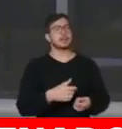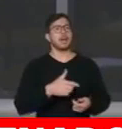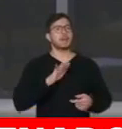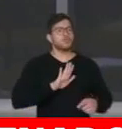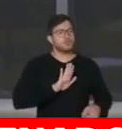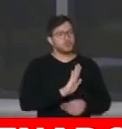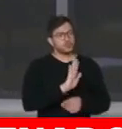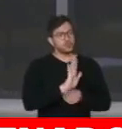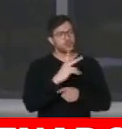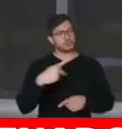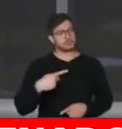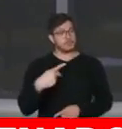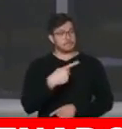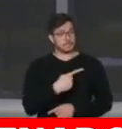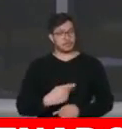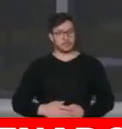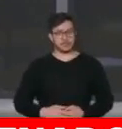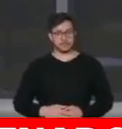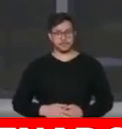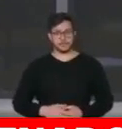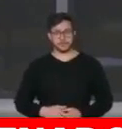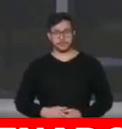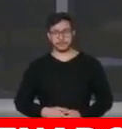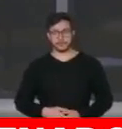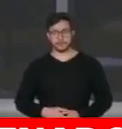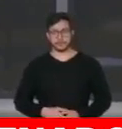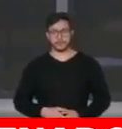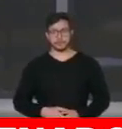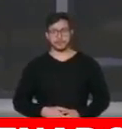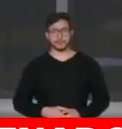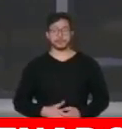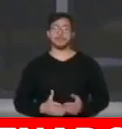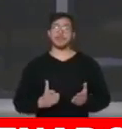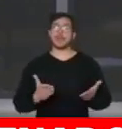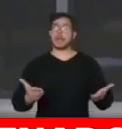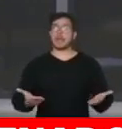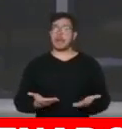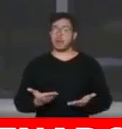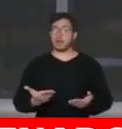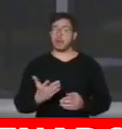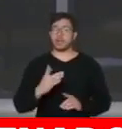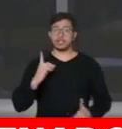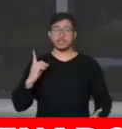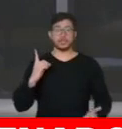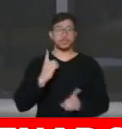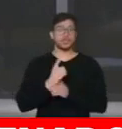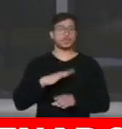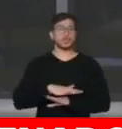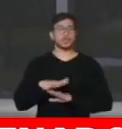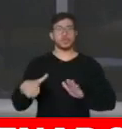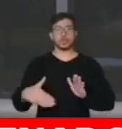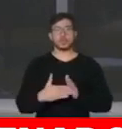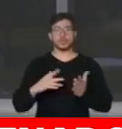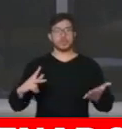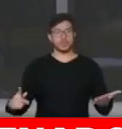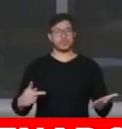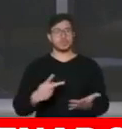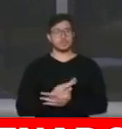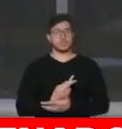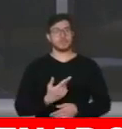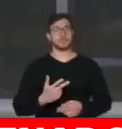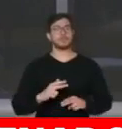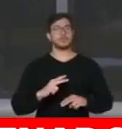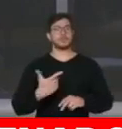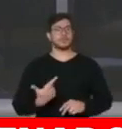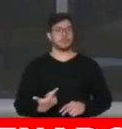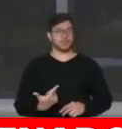os pastores. Agora, pego com a boca na botija, com recursos que foram parar para a